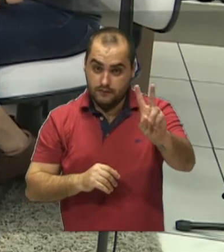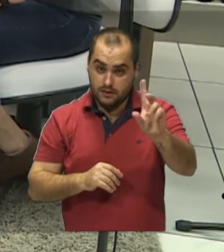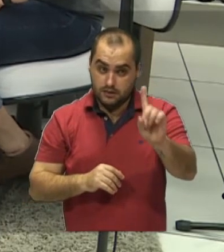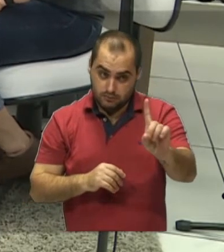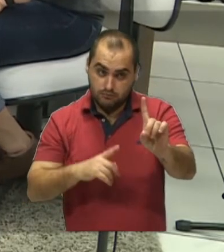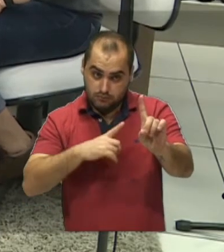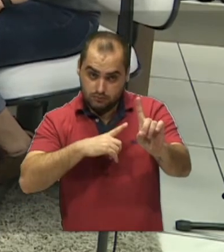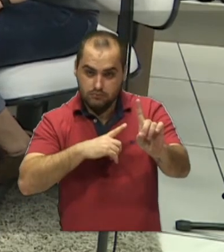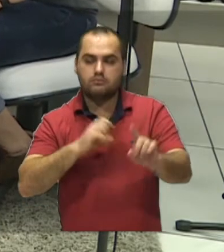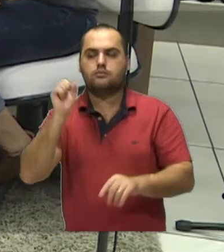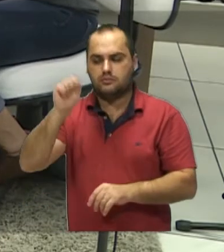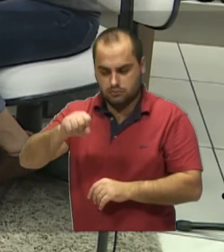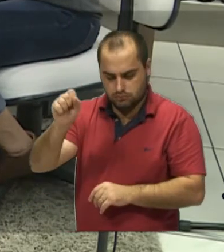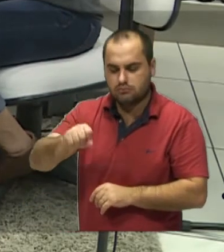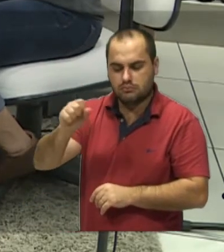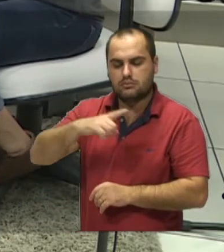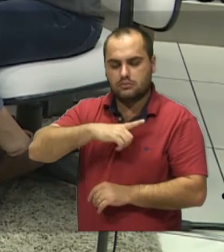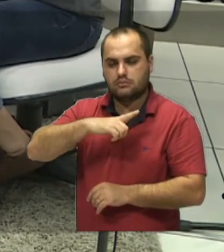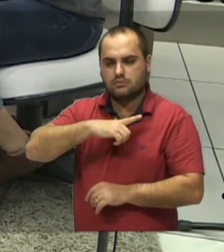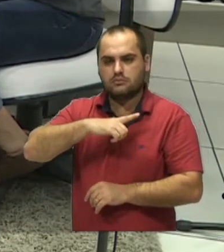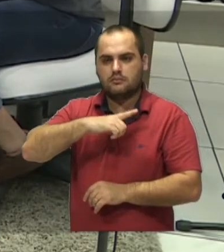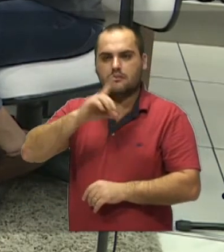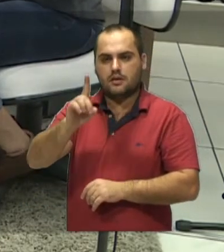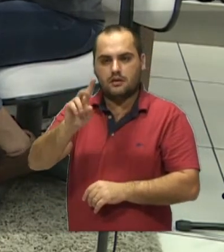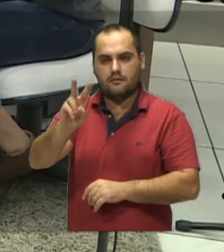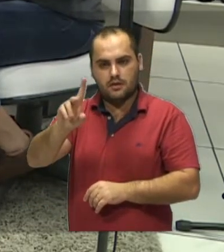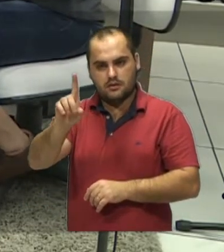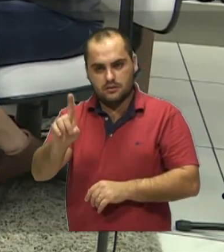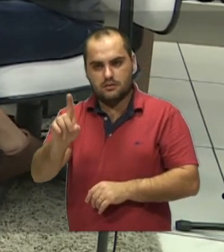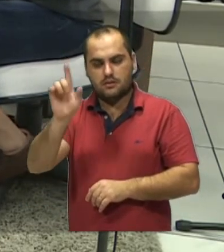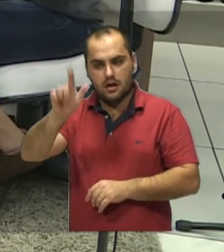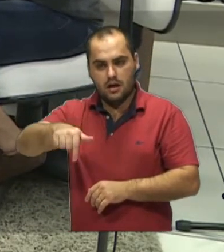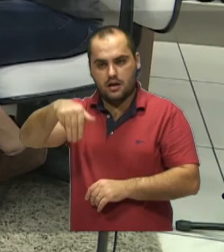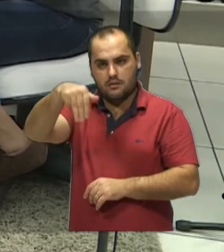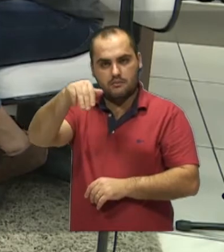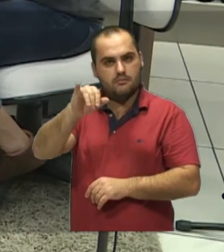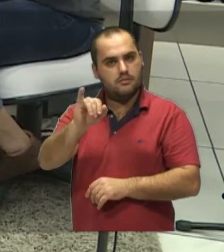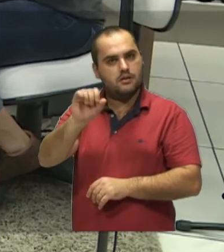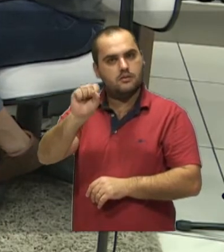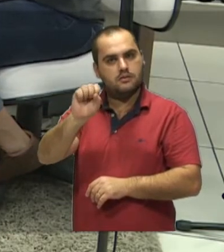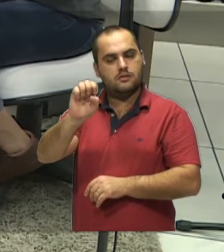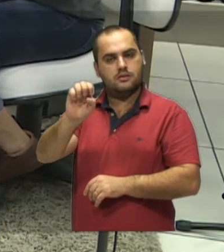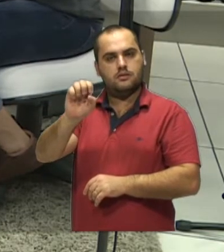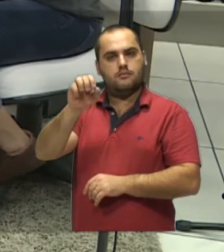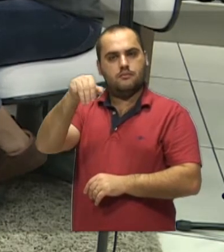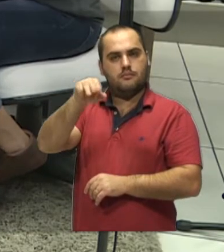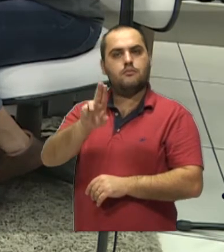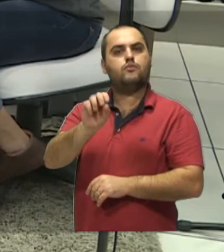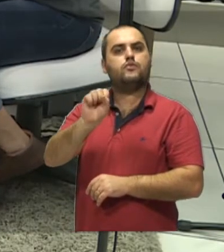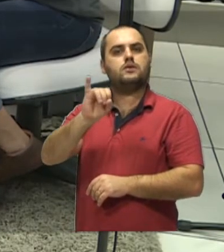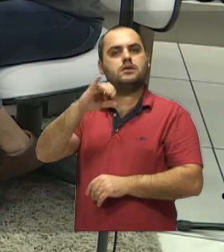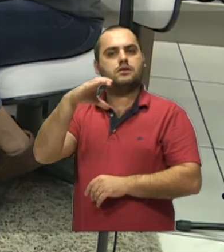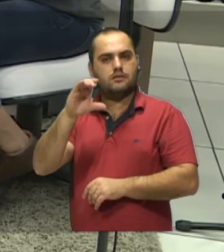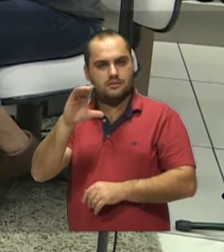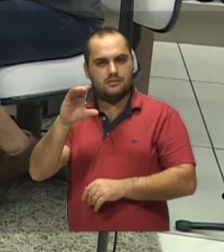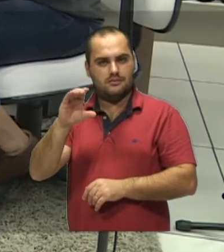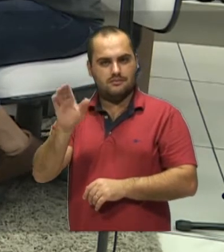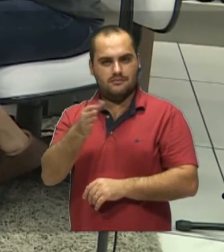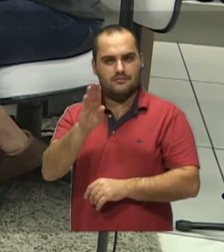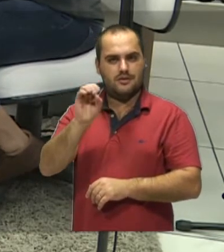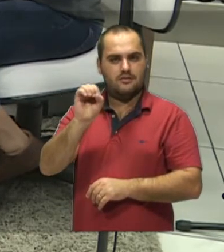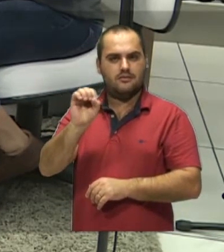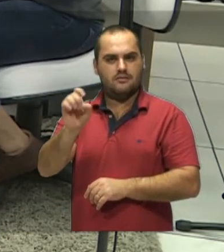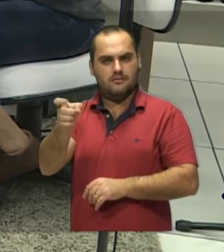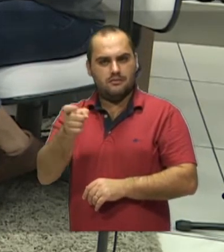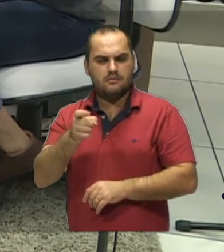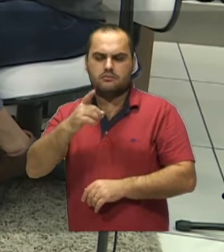passam? Isso, passam os DVDs, passam nesse canal que é o Music Box Brasil, tanto o Cirandinha quanto o Casa, pela NET,